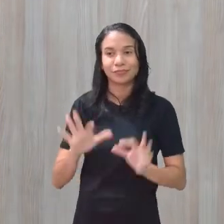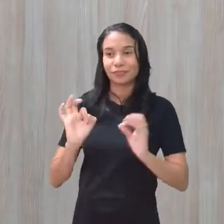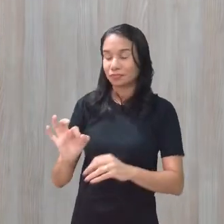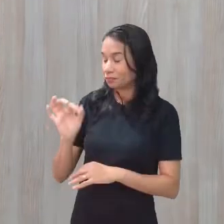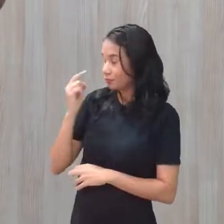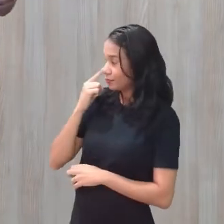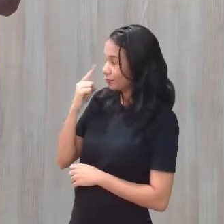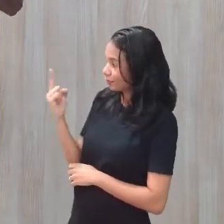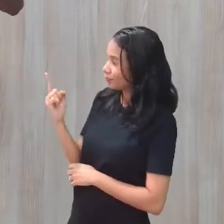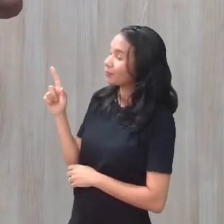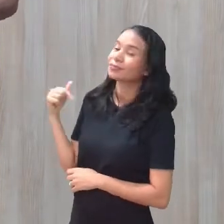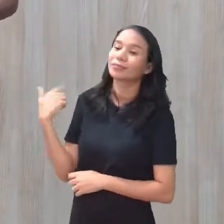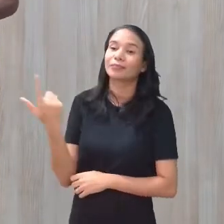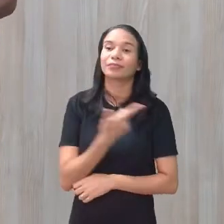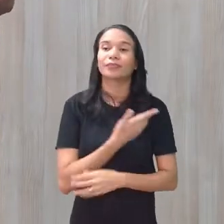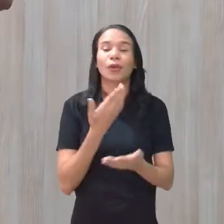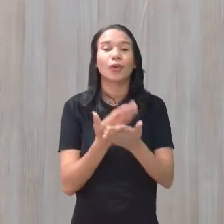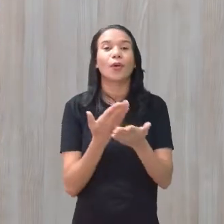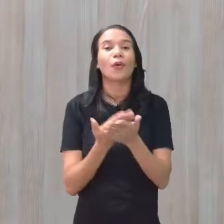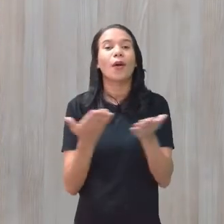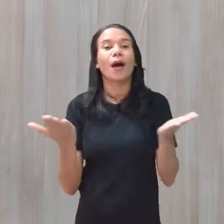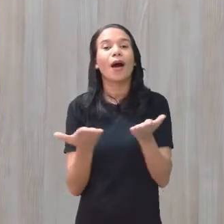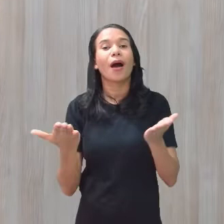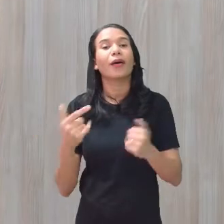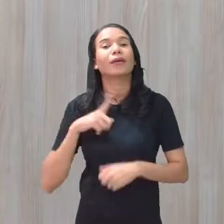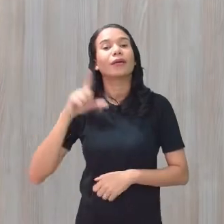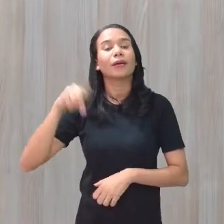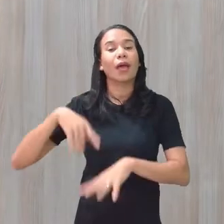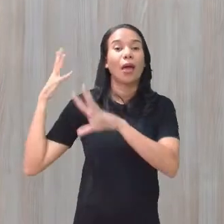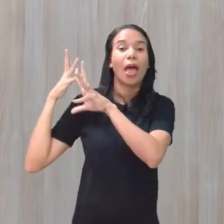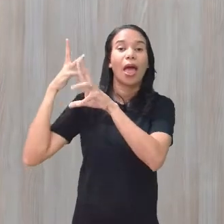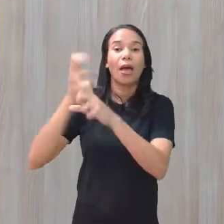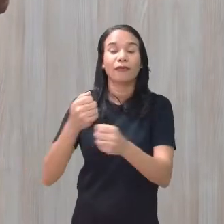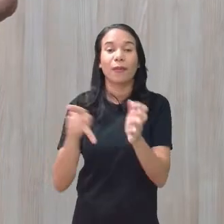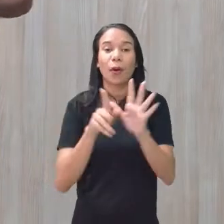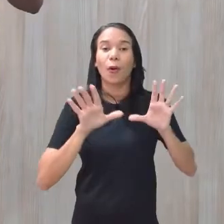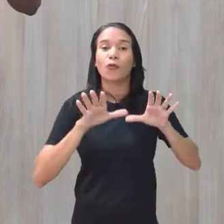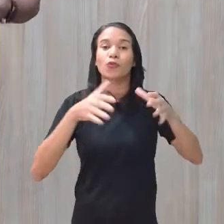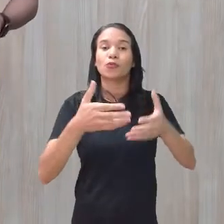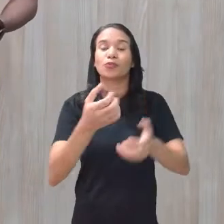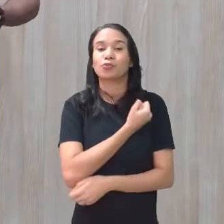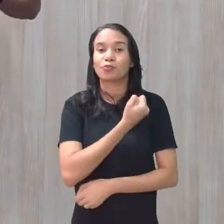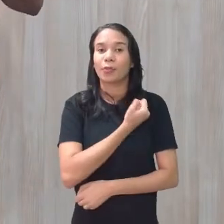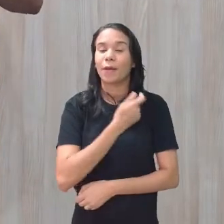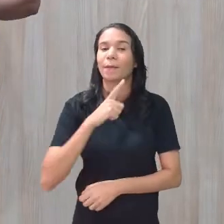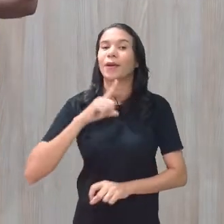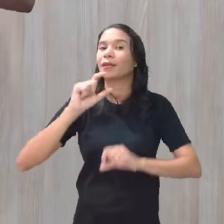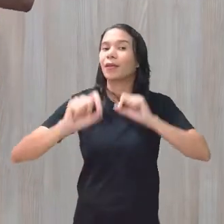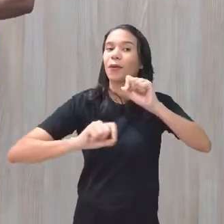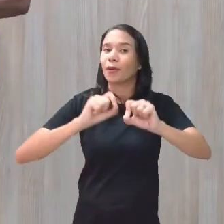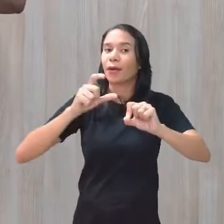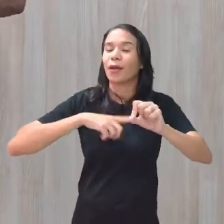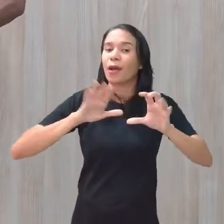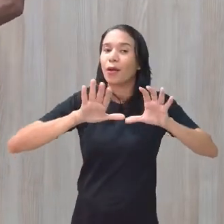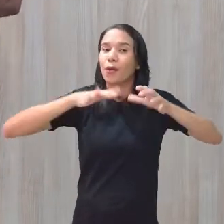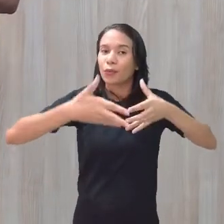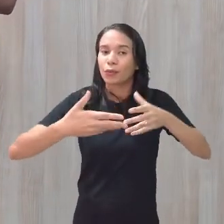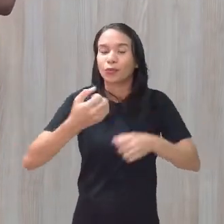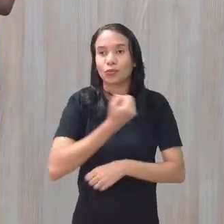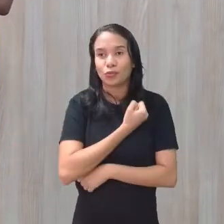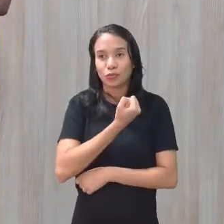Então a gente viu aí na aula de hoje essa revisão aí dos conjuntos para chegar justamente no conjunto dos